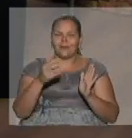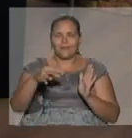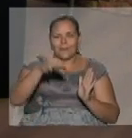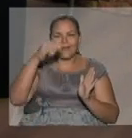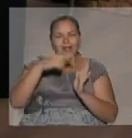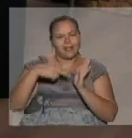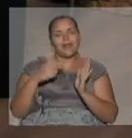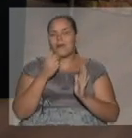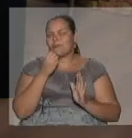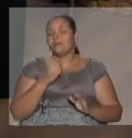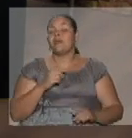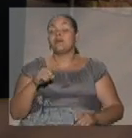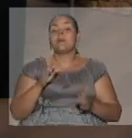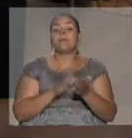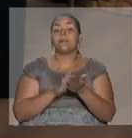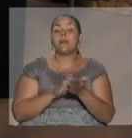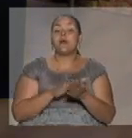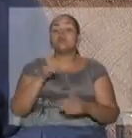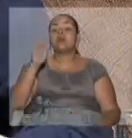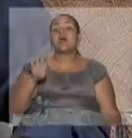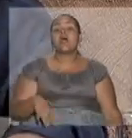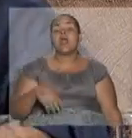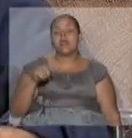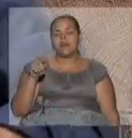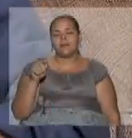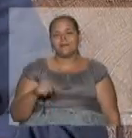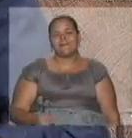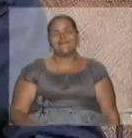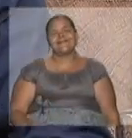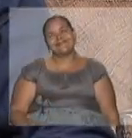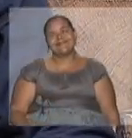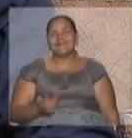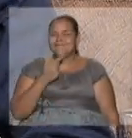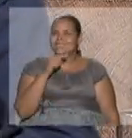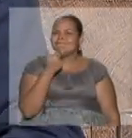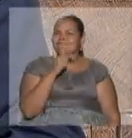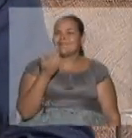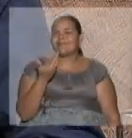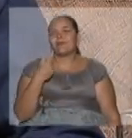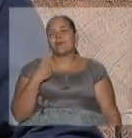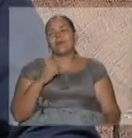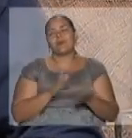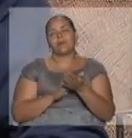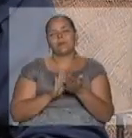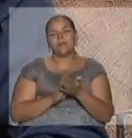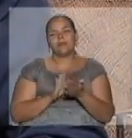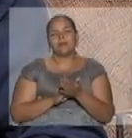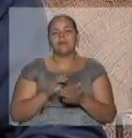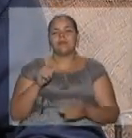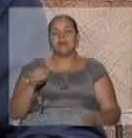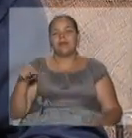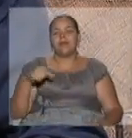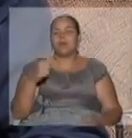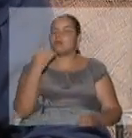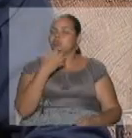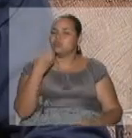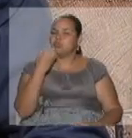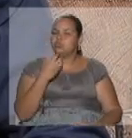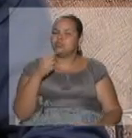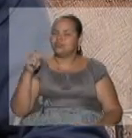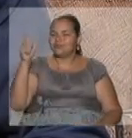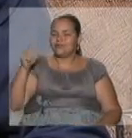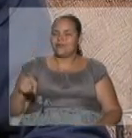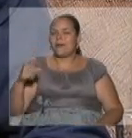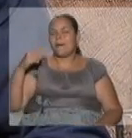Querido, o seu aplauso vai para quem ou vai para quem? Olha só. Meu aplauso vai para esses heróicos músicos